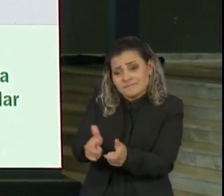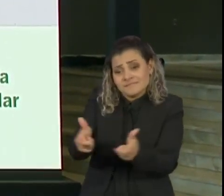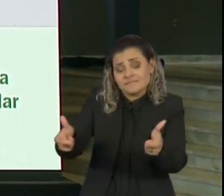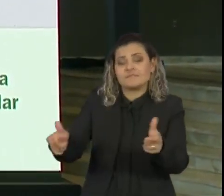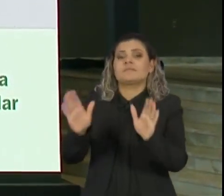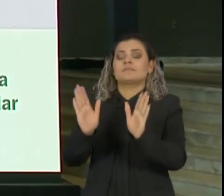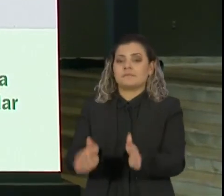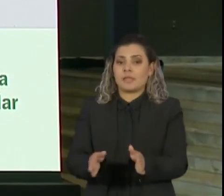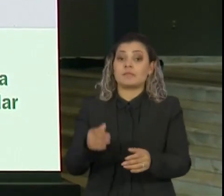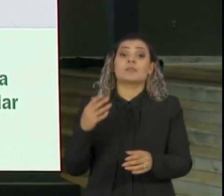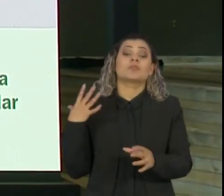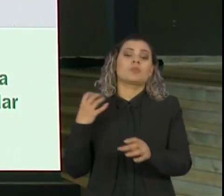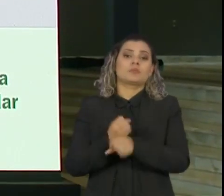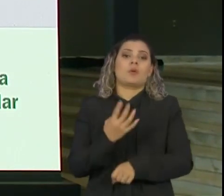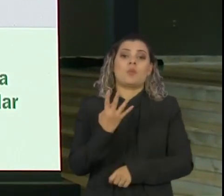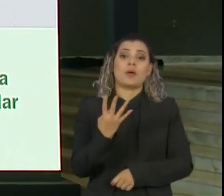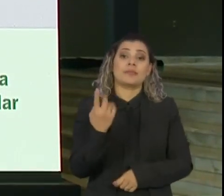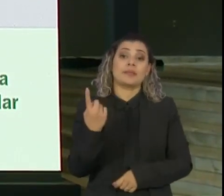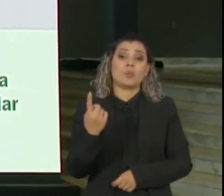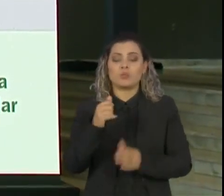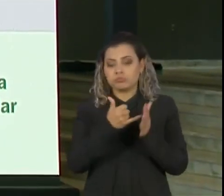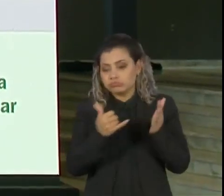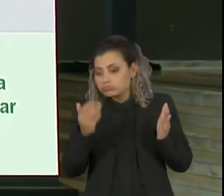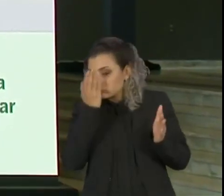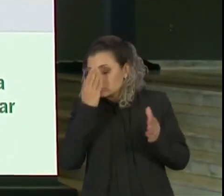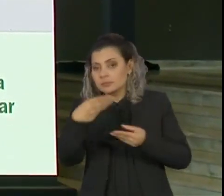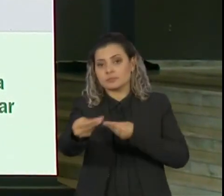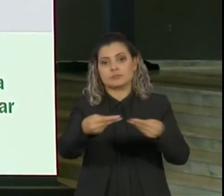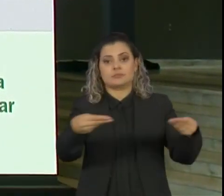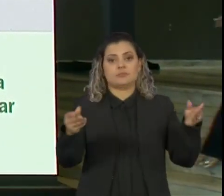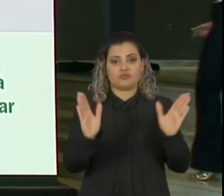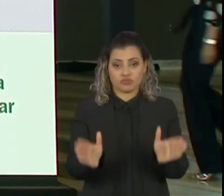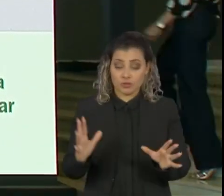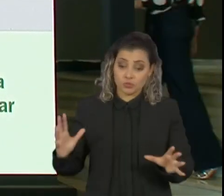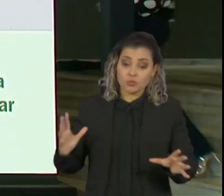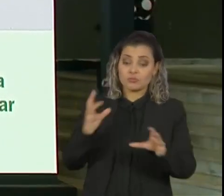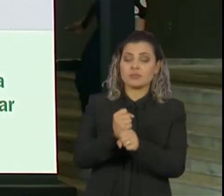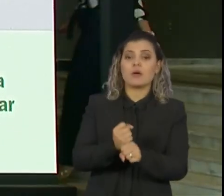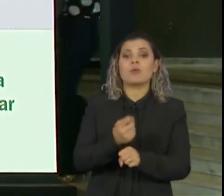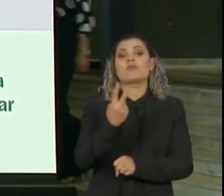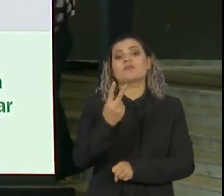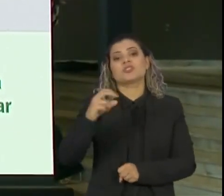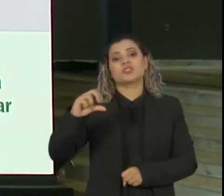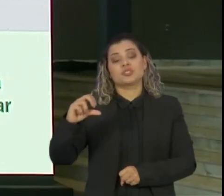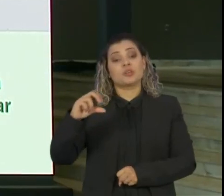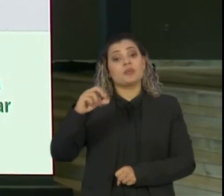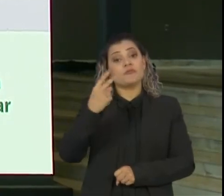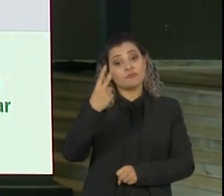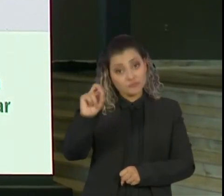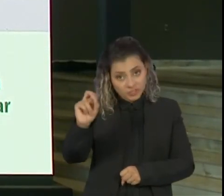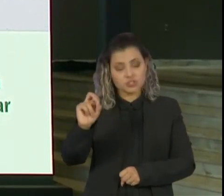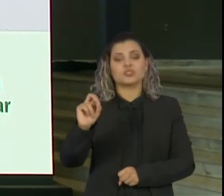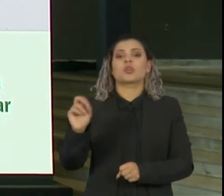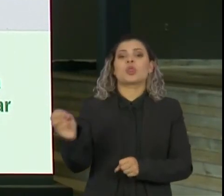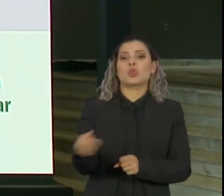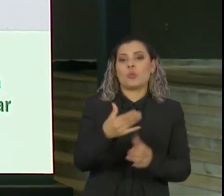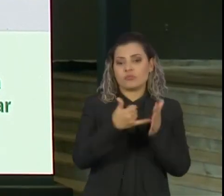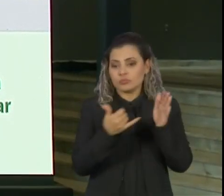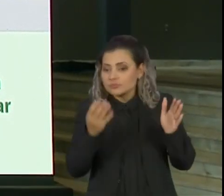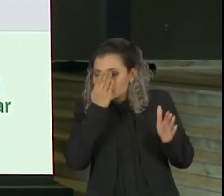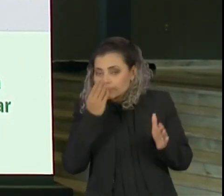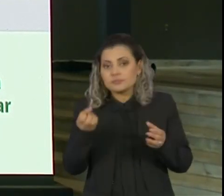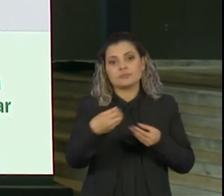Já tivemos 41 respiradores distribuídos, somando a mais 20 novos respiradores que vão ser